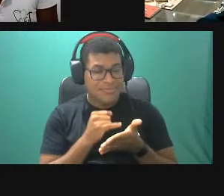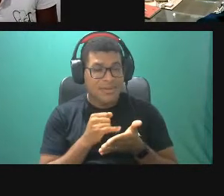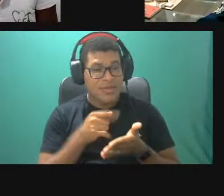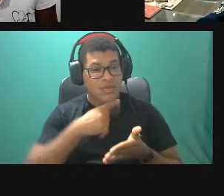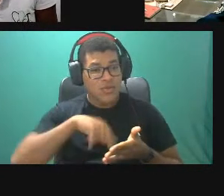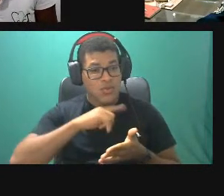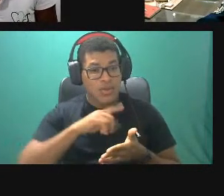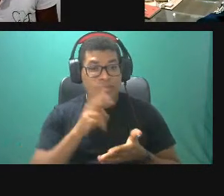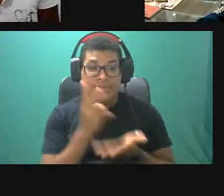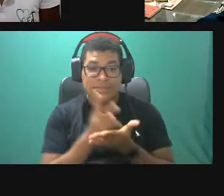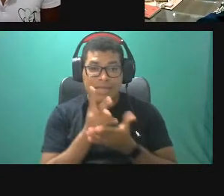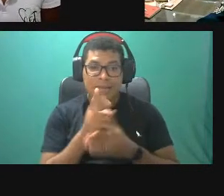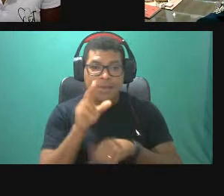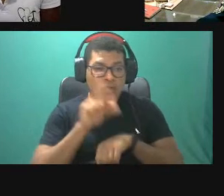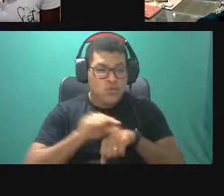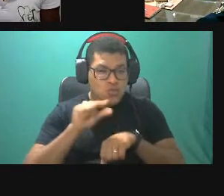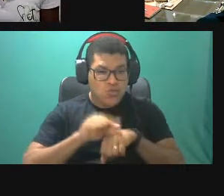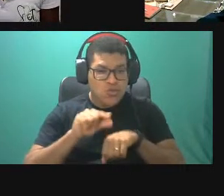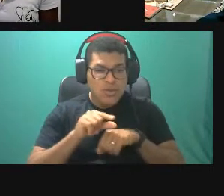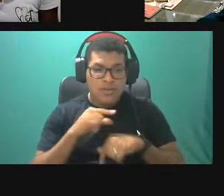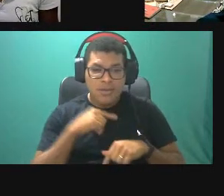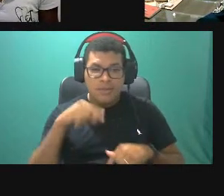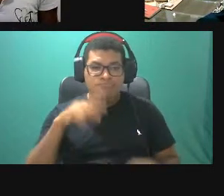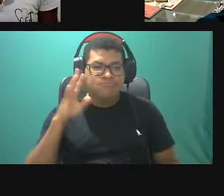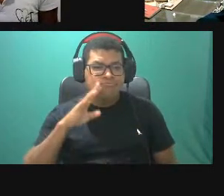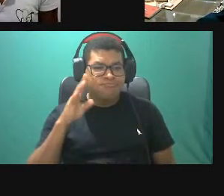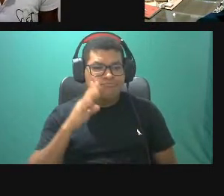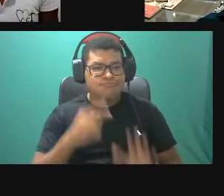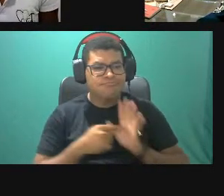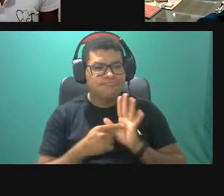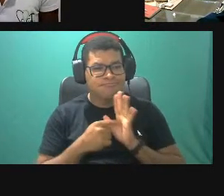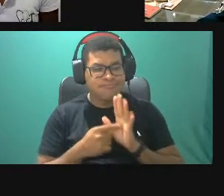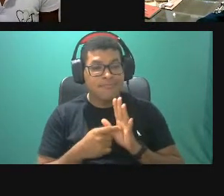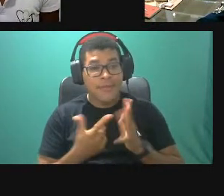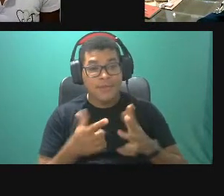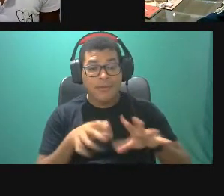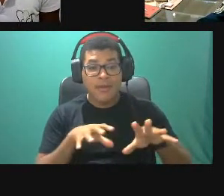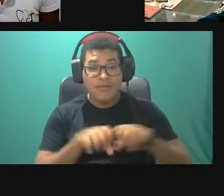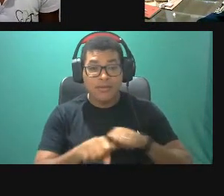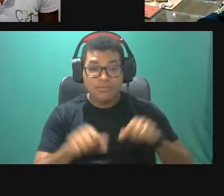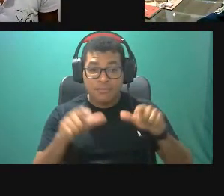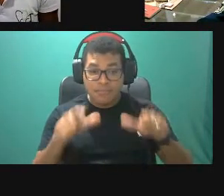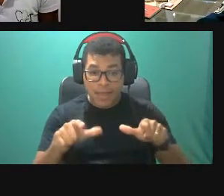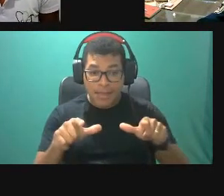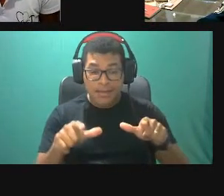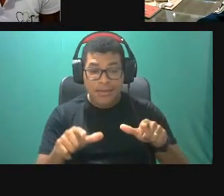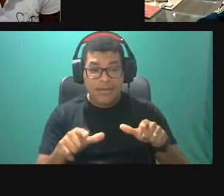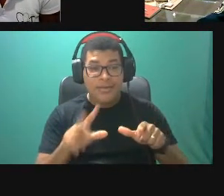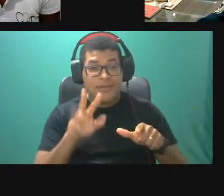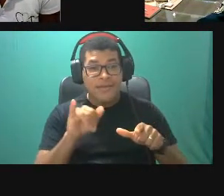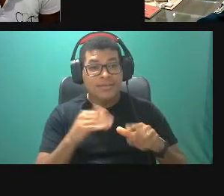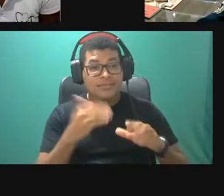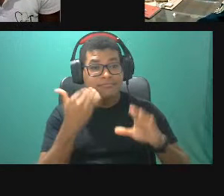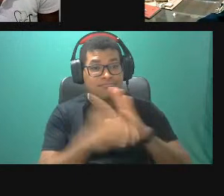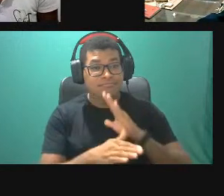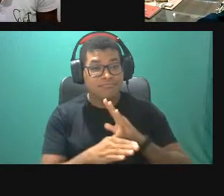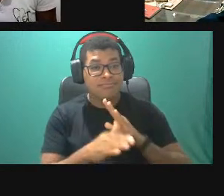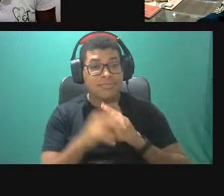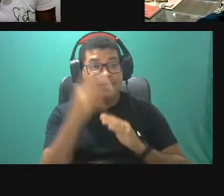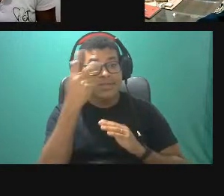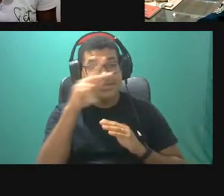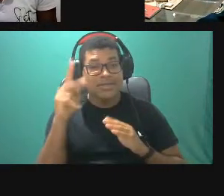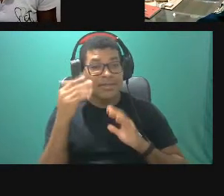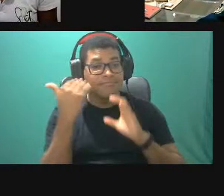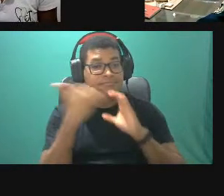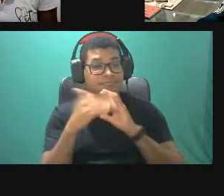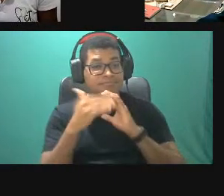mini cursos bacanas aqui. E aí os certificados, pessoal, eles serão enviados no e-mail que foi